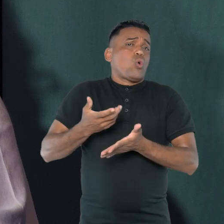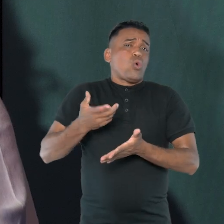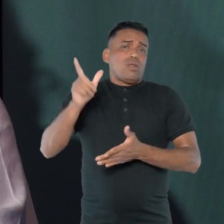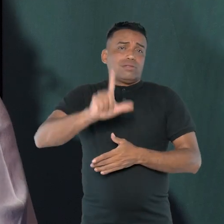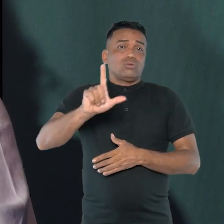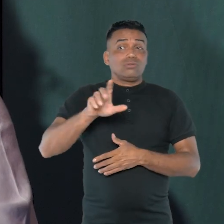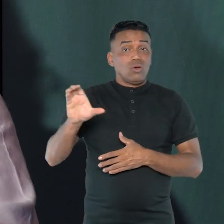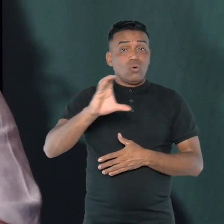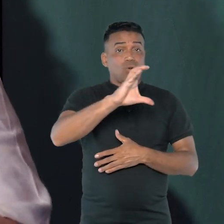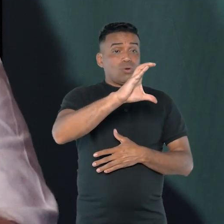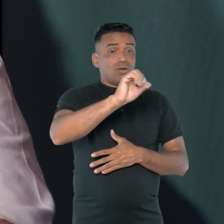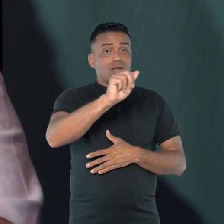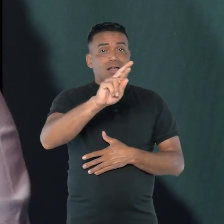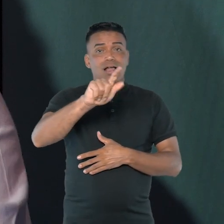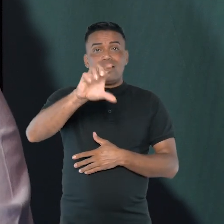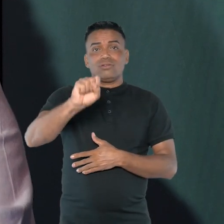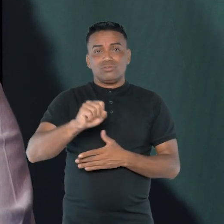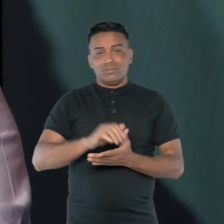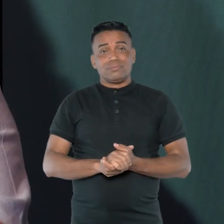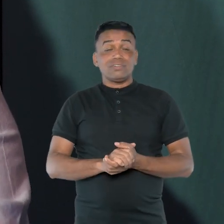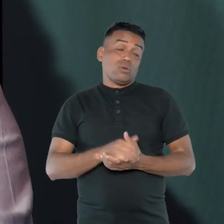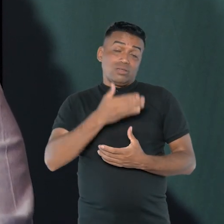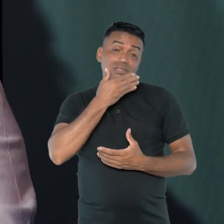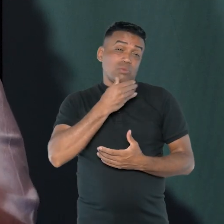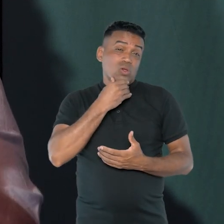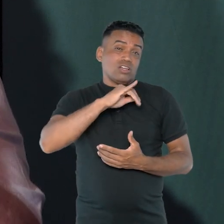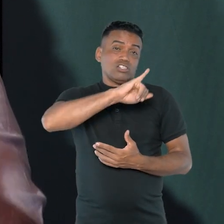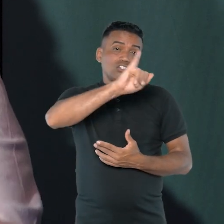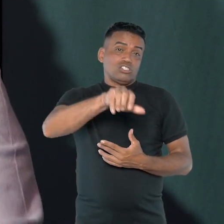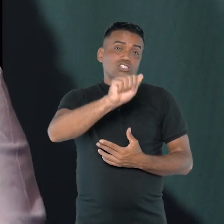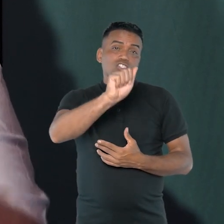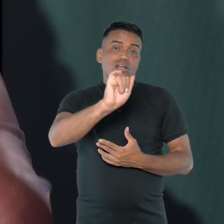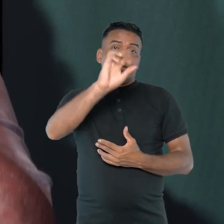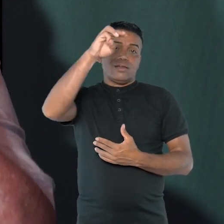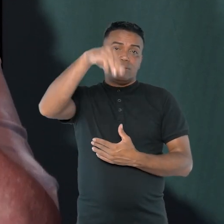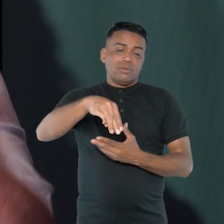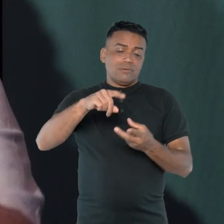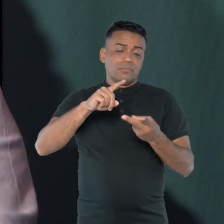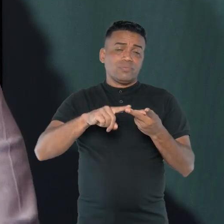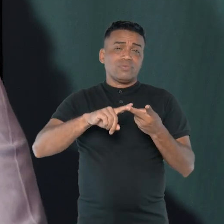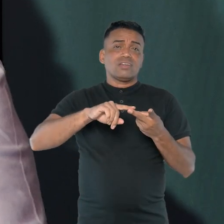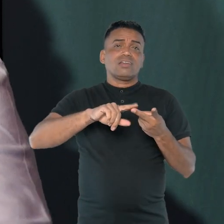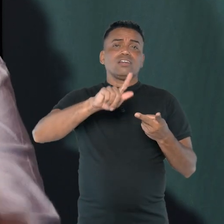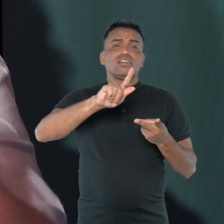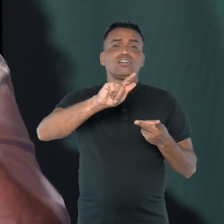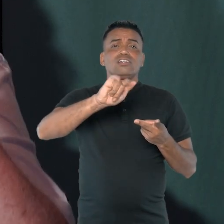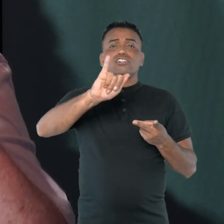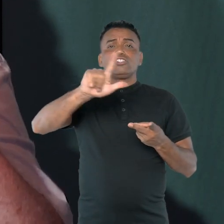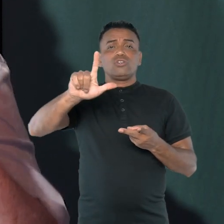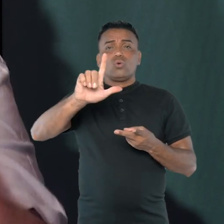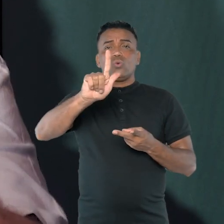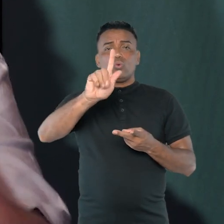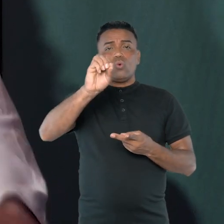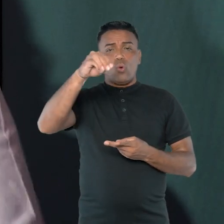está aqui, mas a gente pode... Está falando de nomes como Jaime Prado Gouveia, por exemplo. Jaime, Duílio Gomes, o próprio Sérgio Santana,